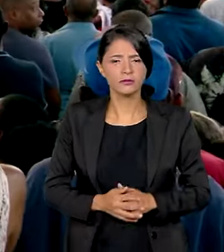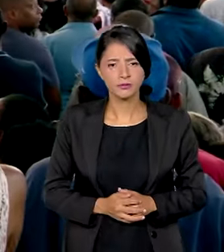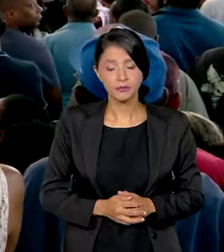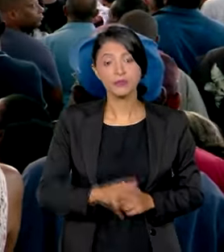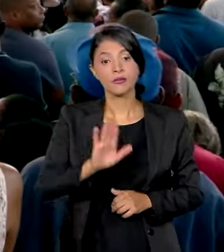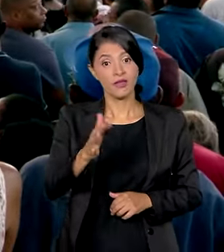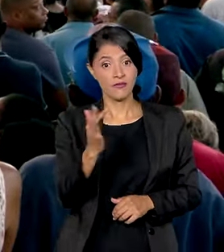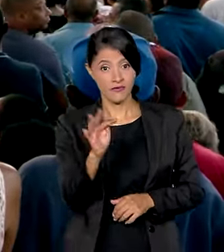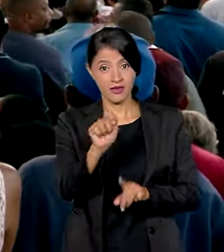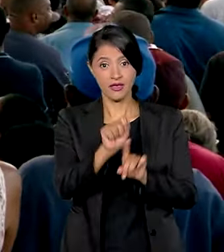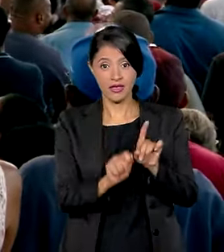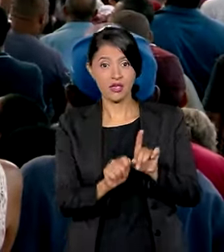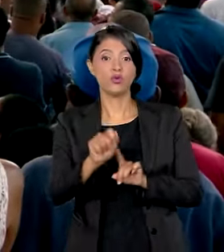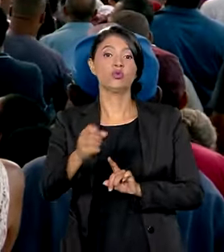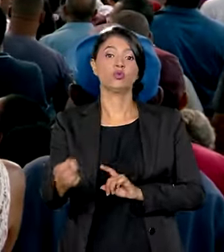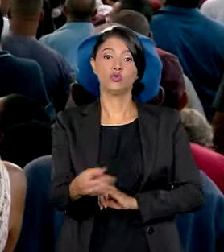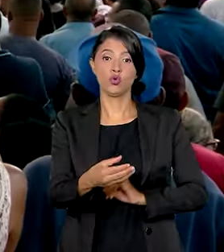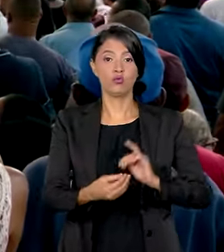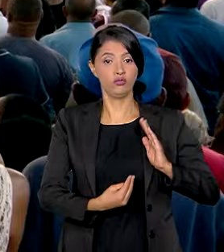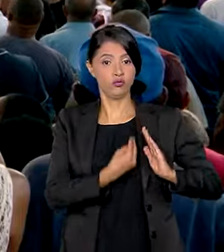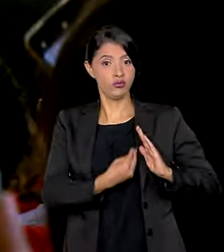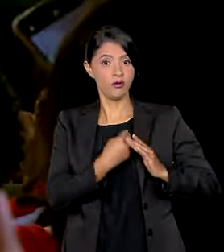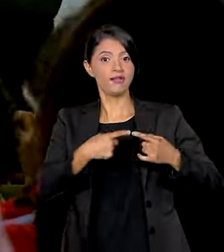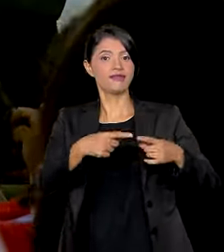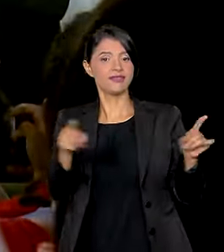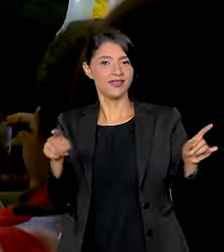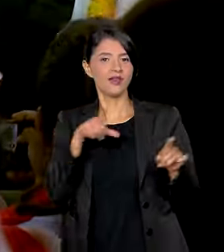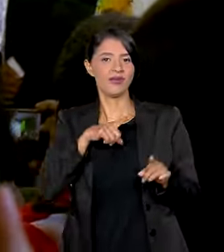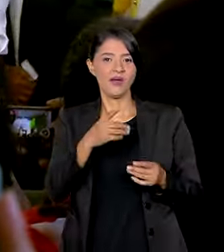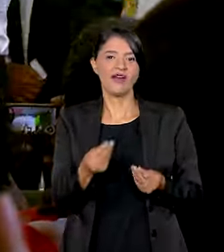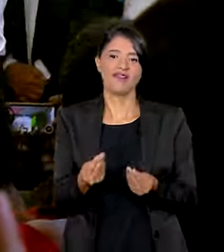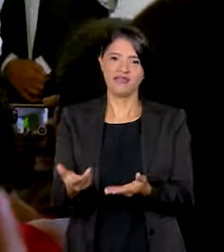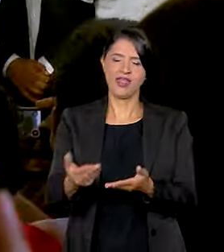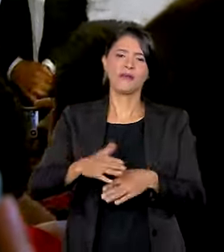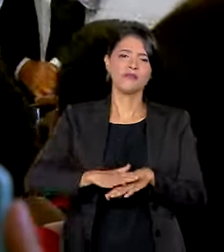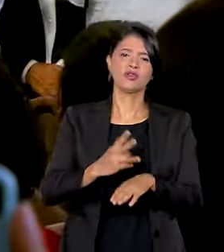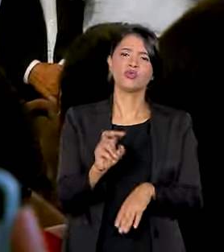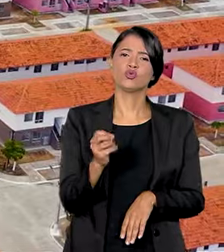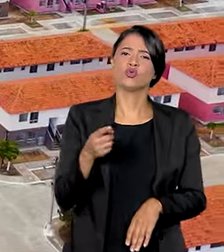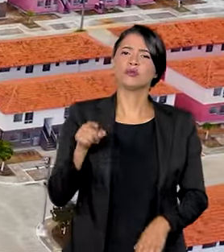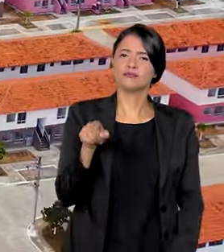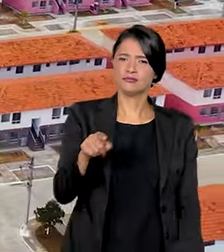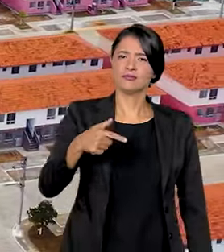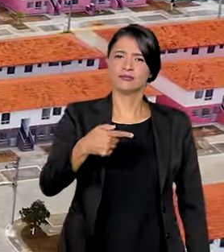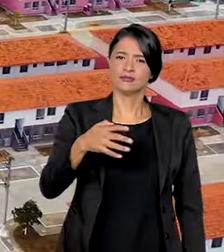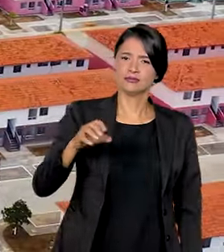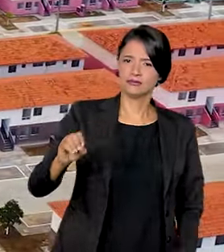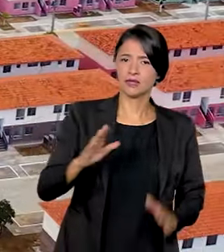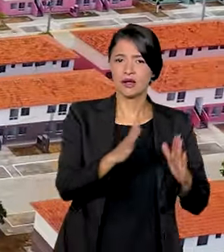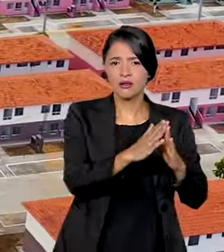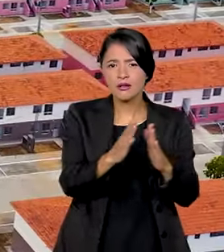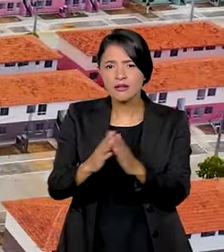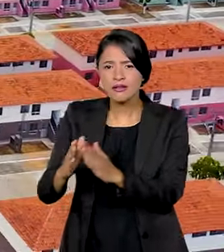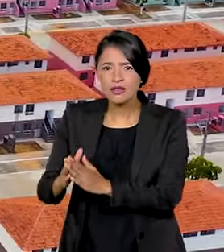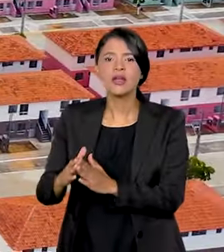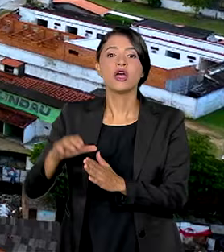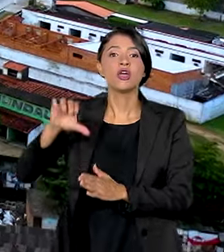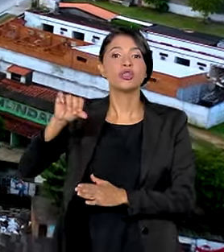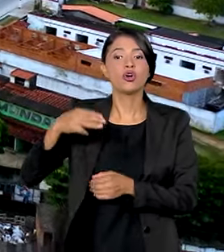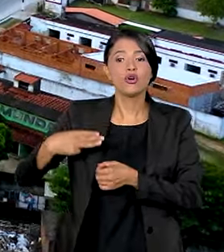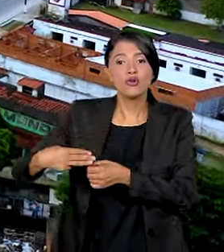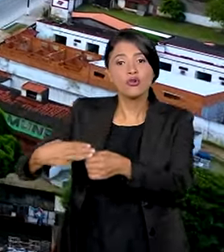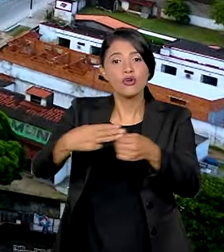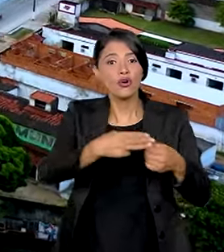E já em fevereiro, o novo Minha Casa Minha Vida foi lançado, com a entrega de mais de 2.700 moradias